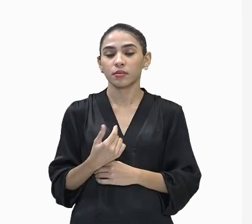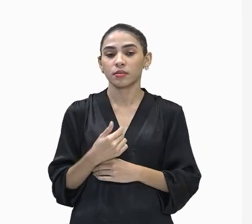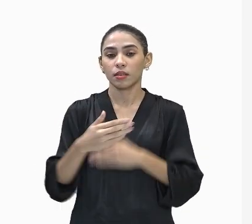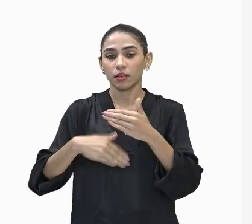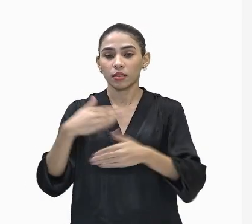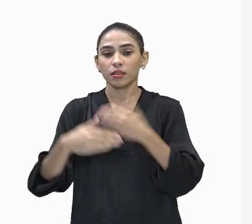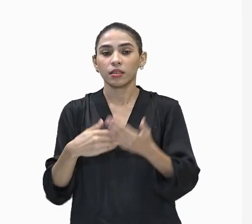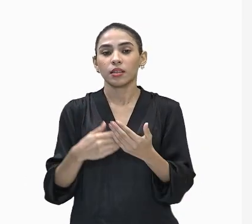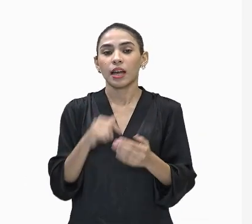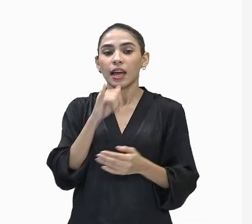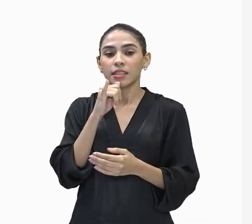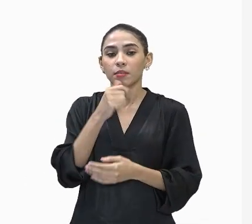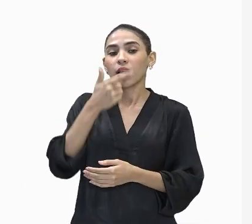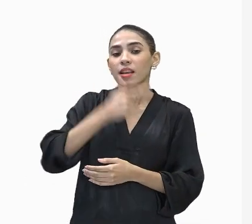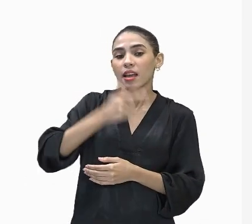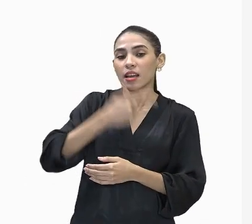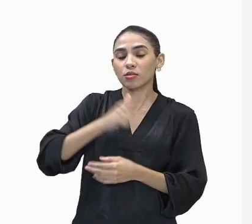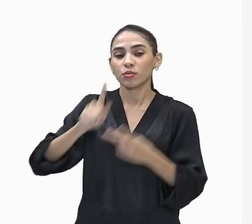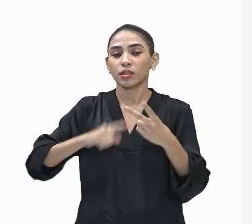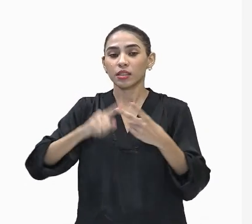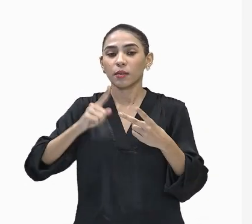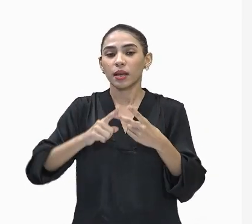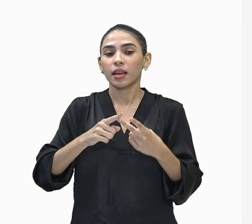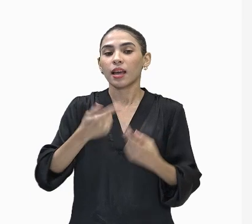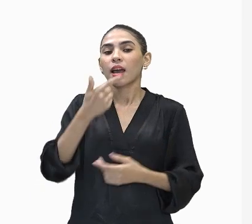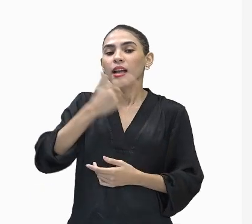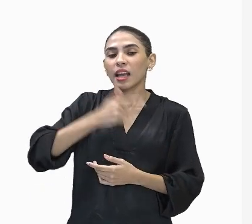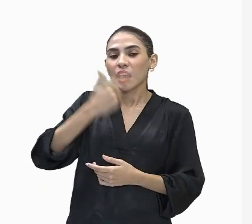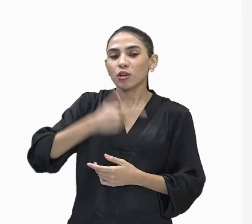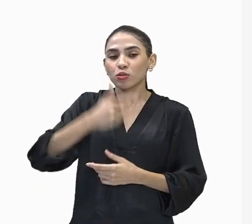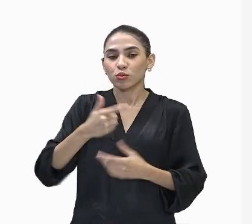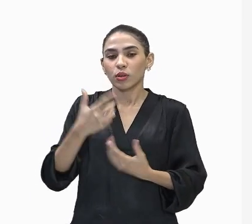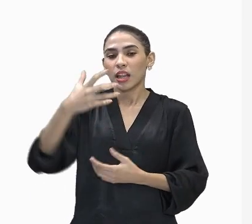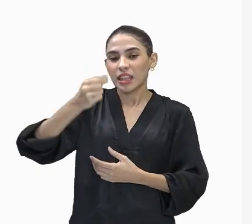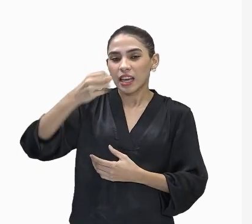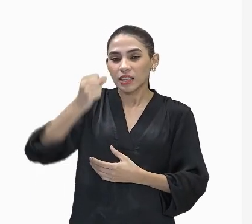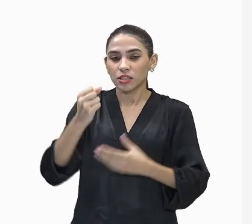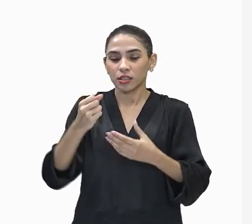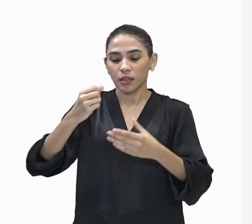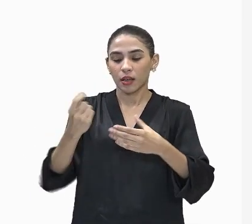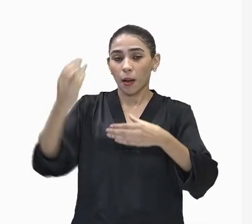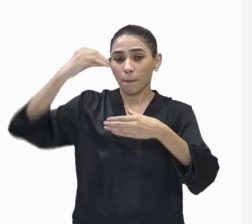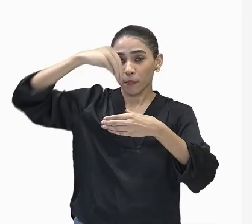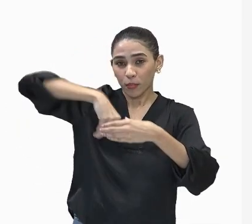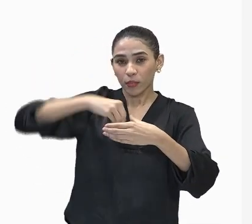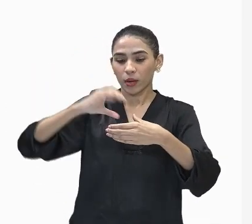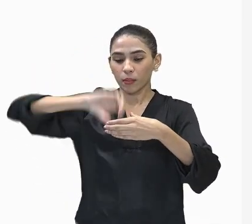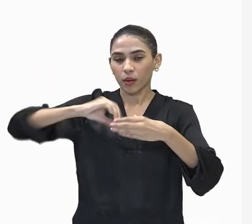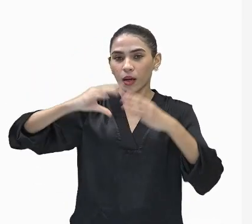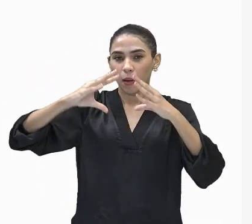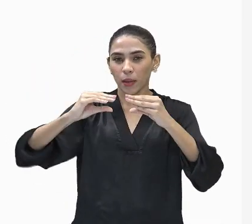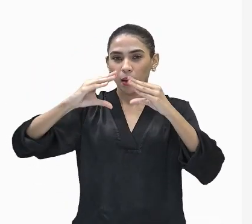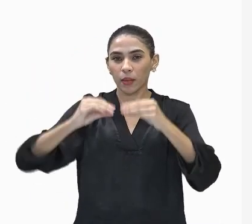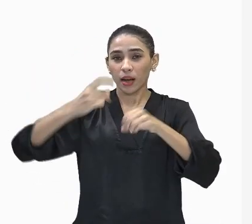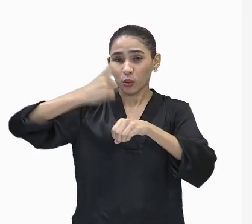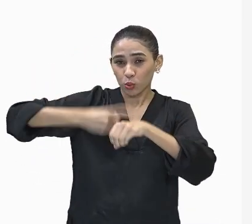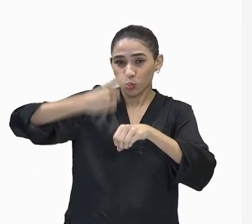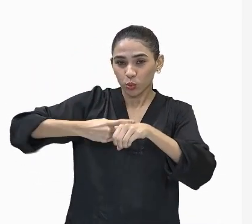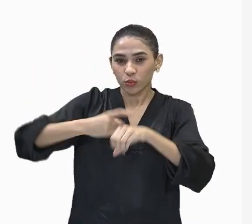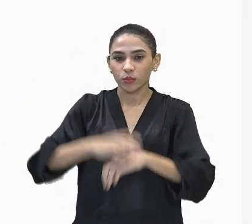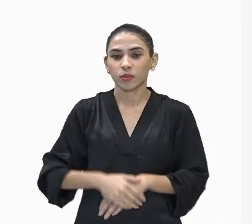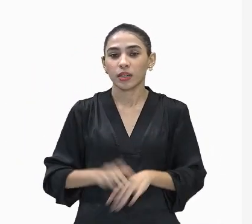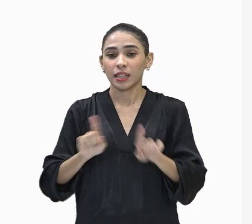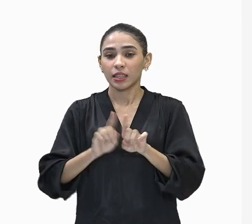queijos e coalhada como também as que vivem no trato digestivo e produzem vitaminas essenciais à